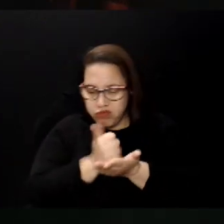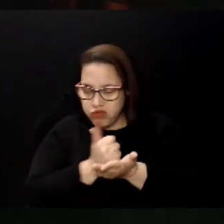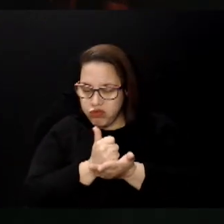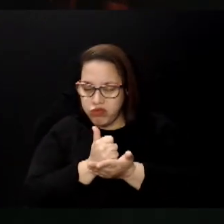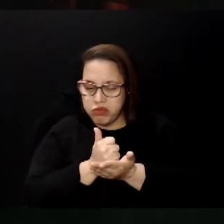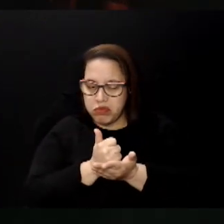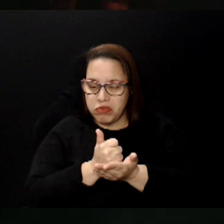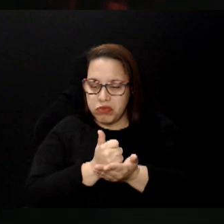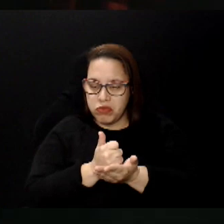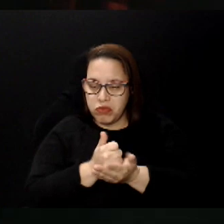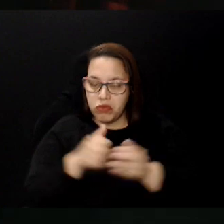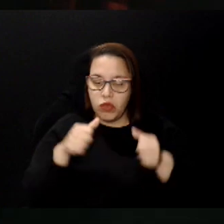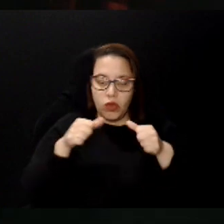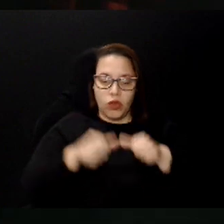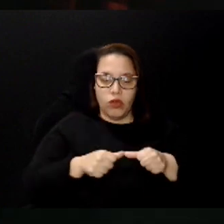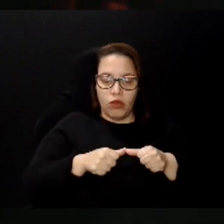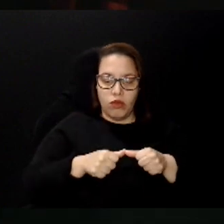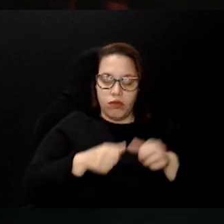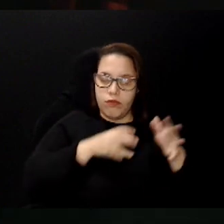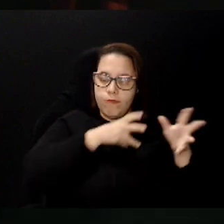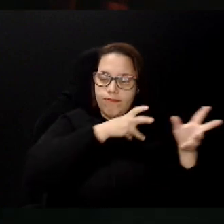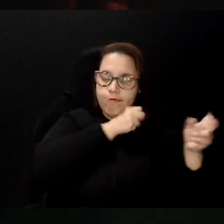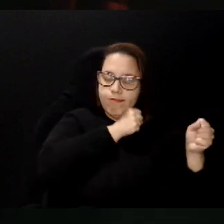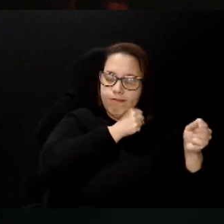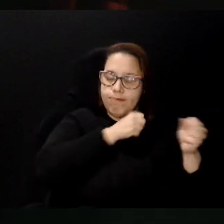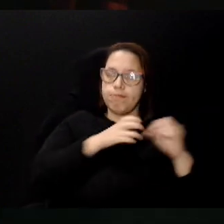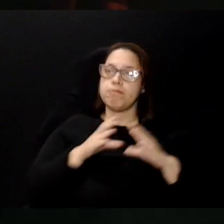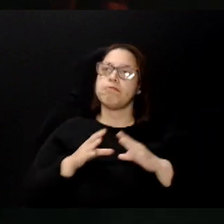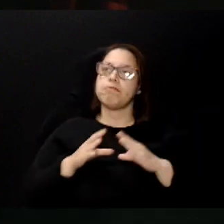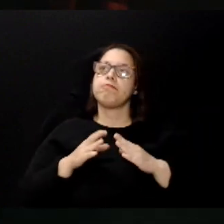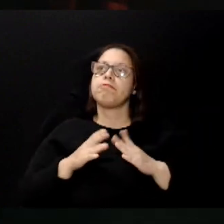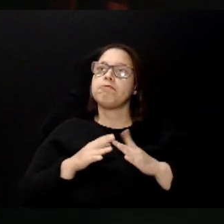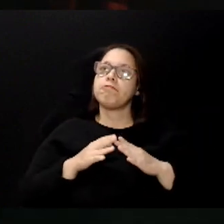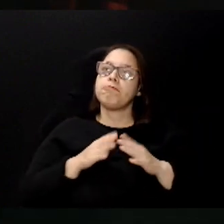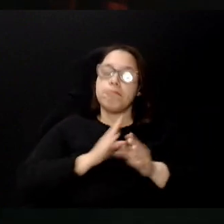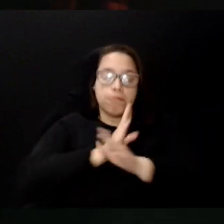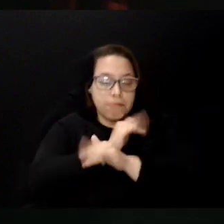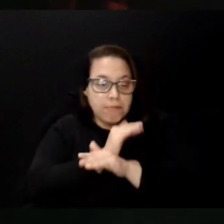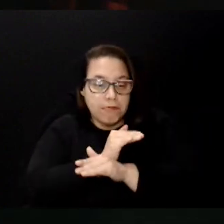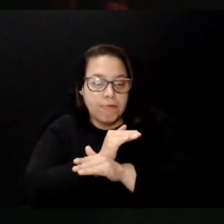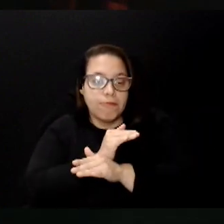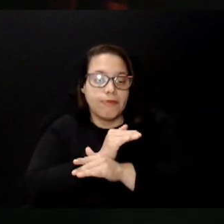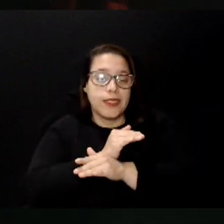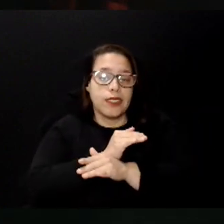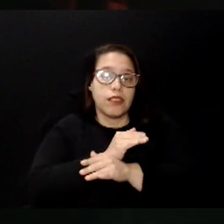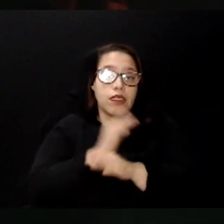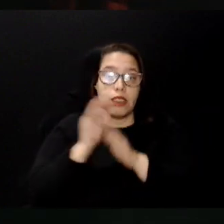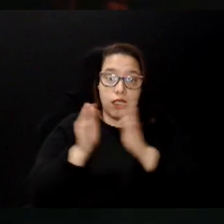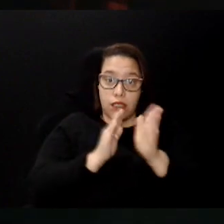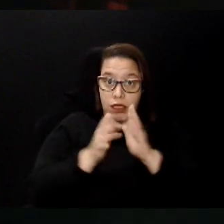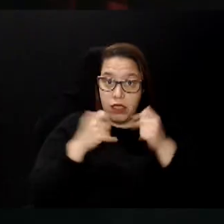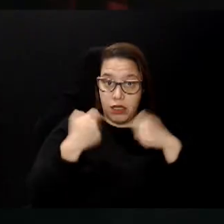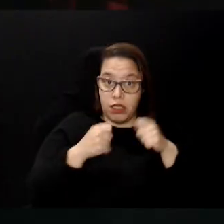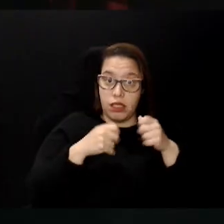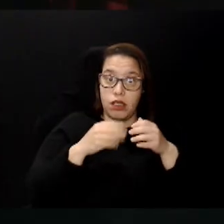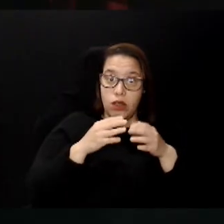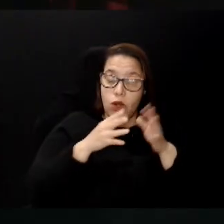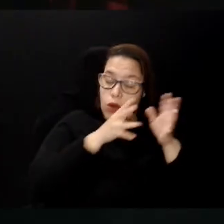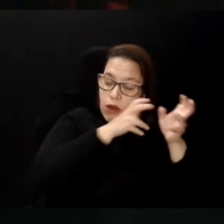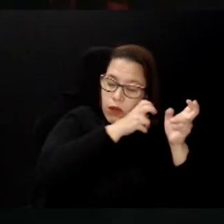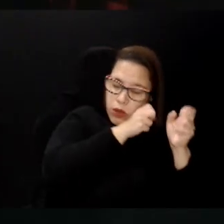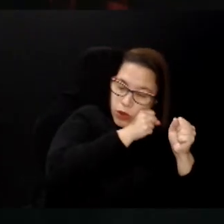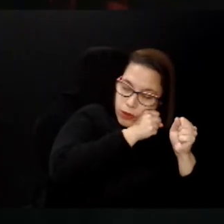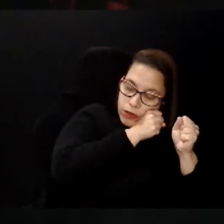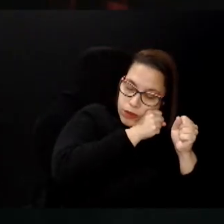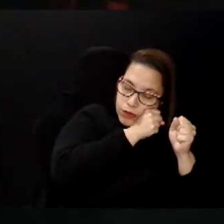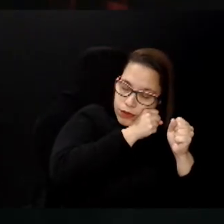fica no momento de descanso e de distração. E aí acaba ocupando o período que deveria ser dedicado ao sono e a recuperação